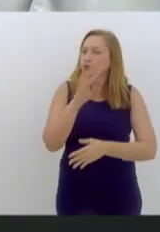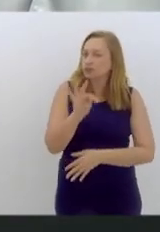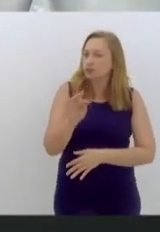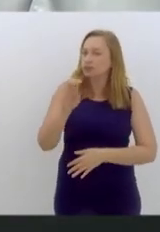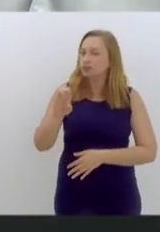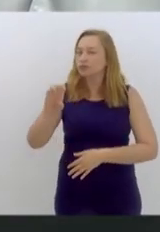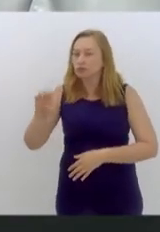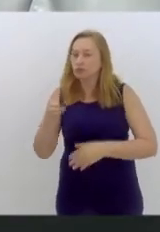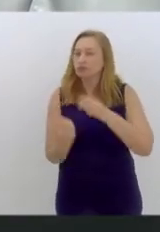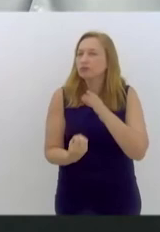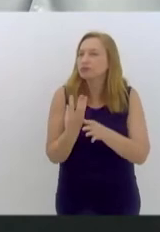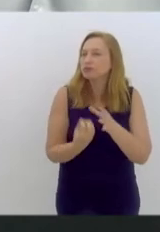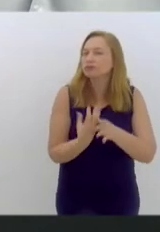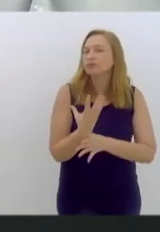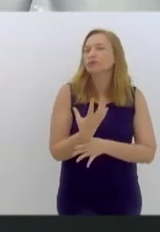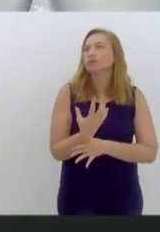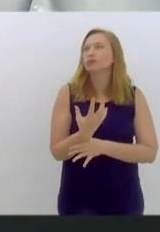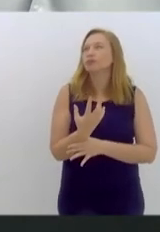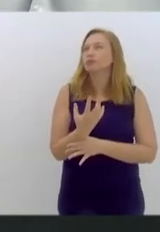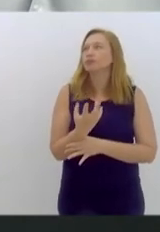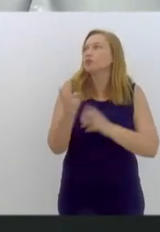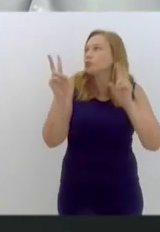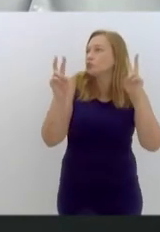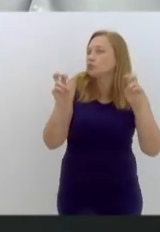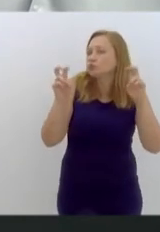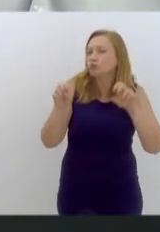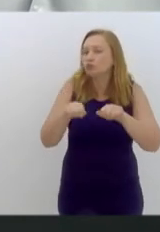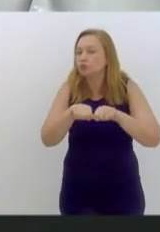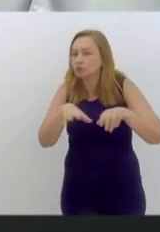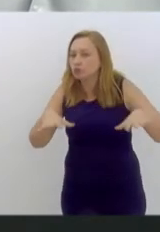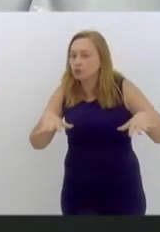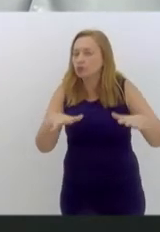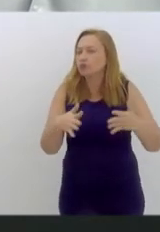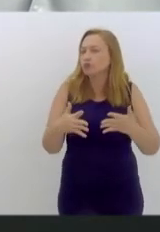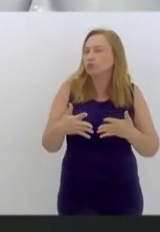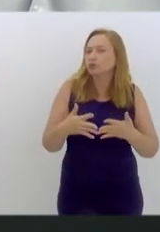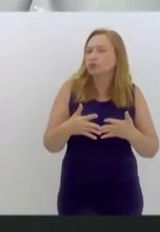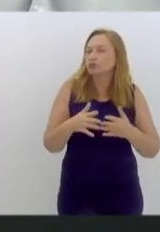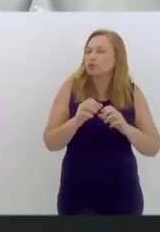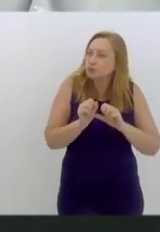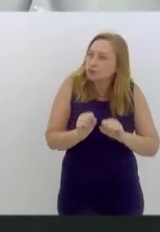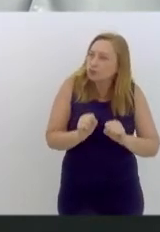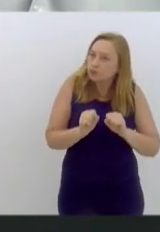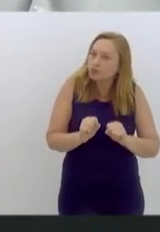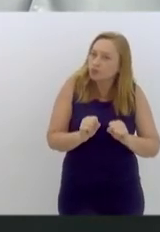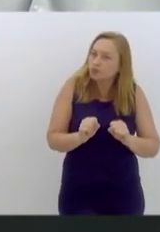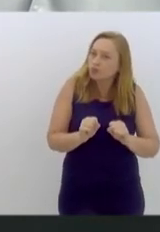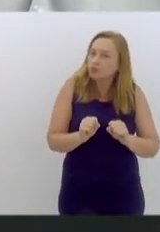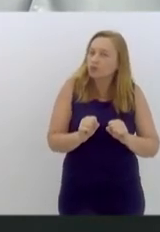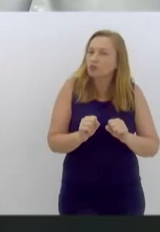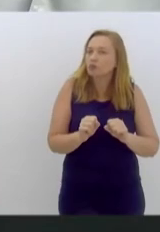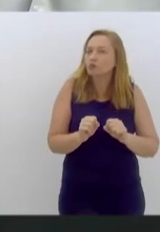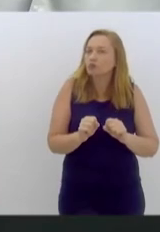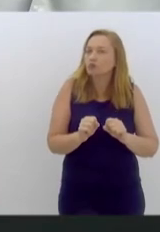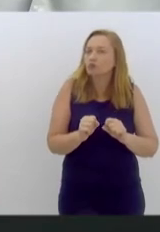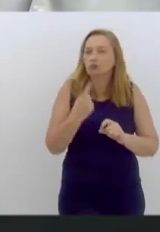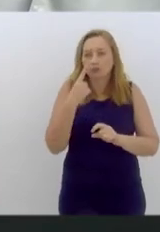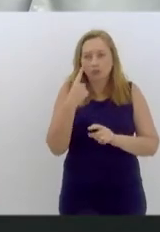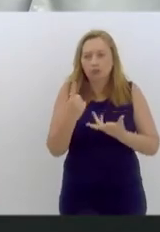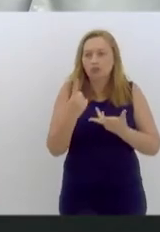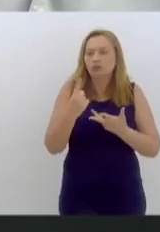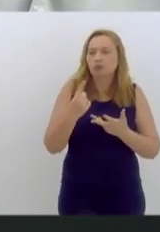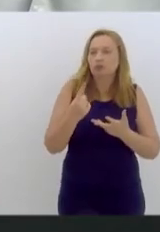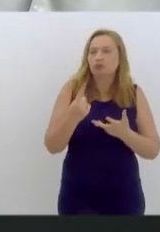vem produzindo, a questão da pandemia, de alguma maneira, pode ser medida, né? E a questão